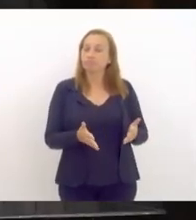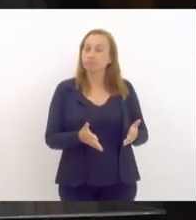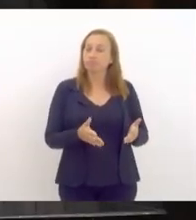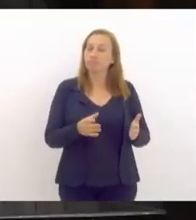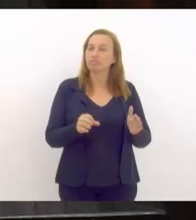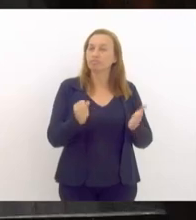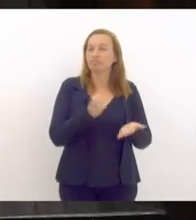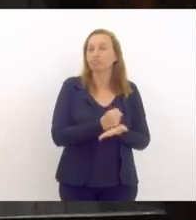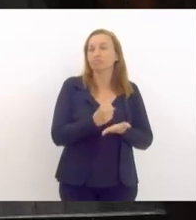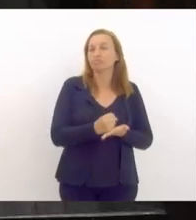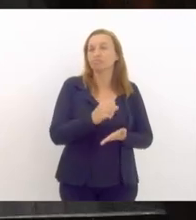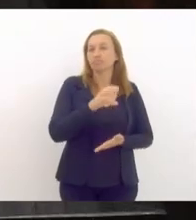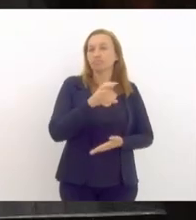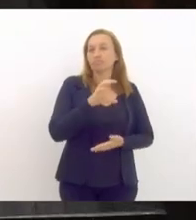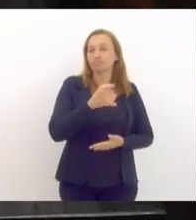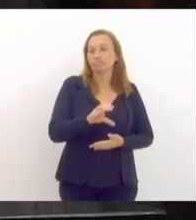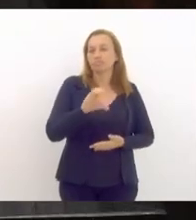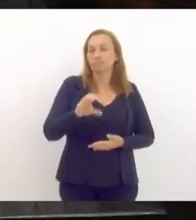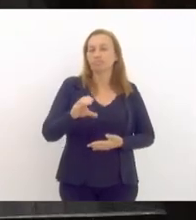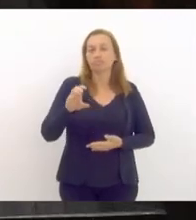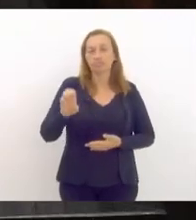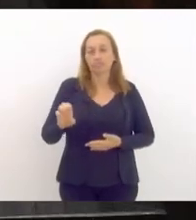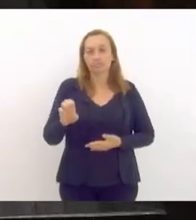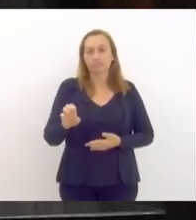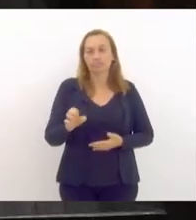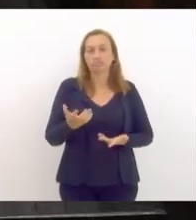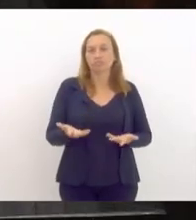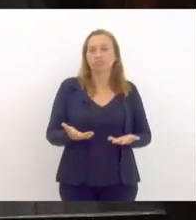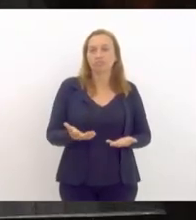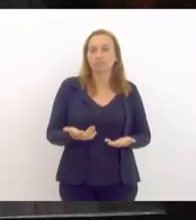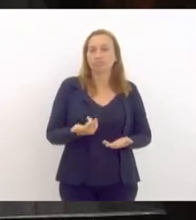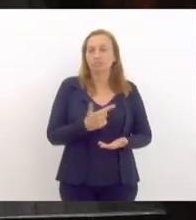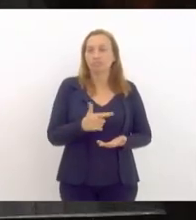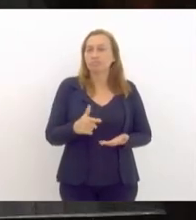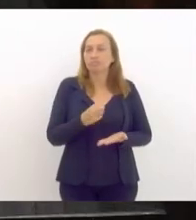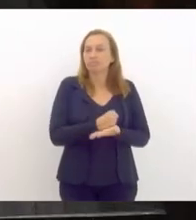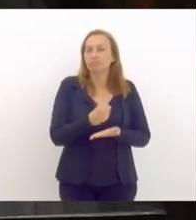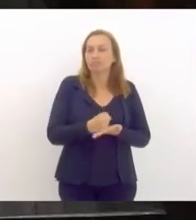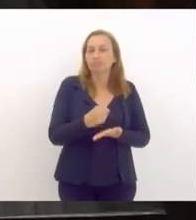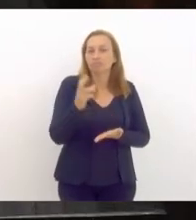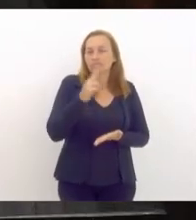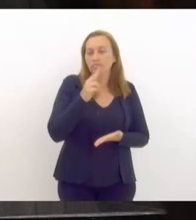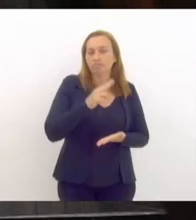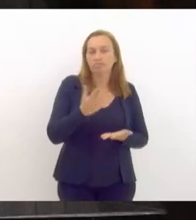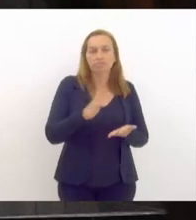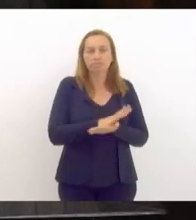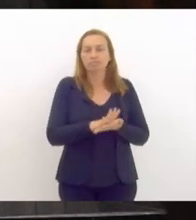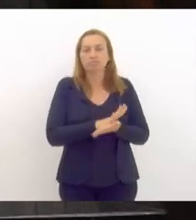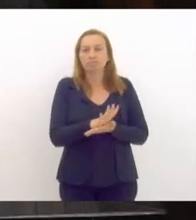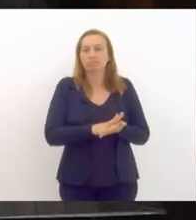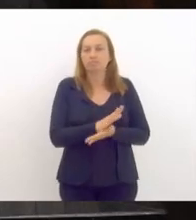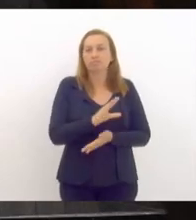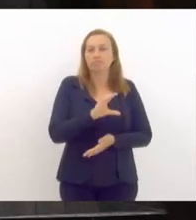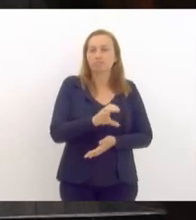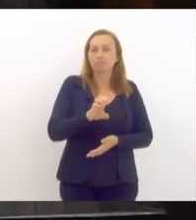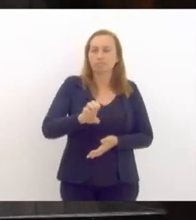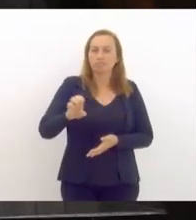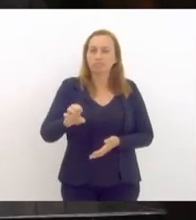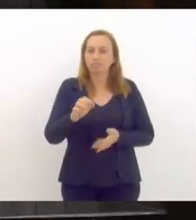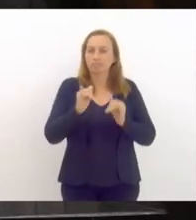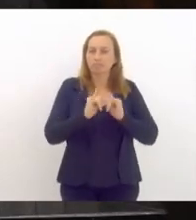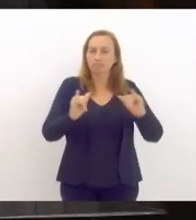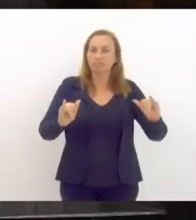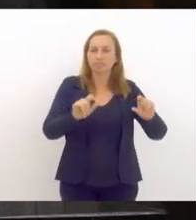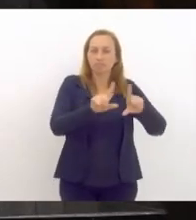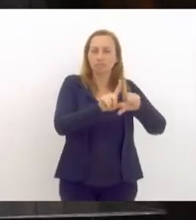CCR para ficar numa situação em que não tem sequer um contrato emergencial tenha CCR dando declarações na